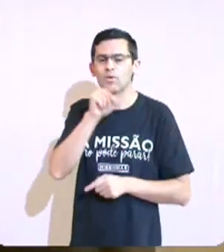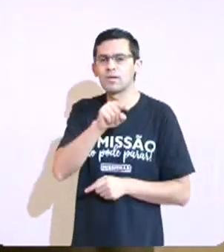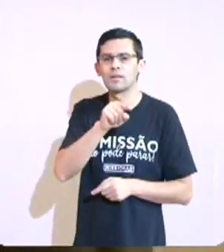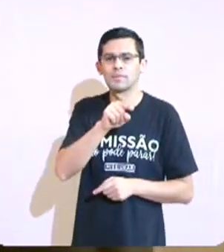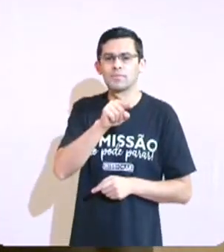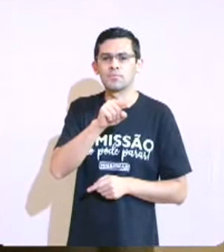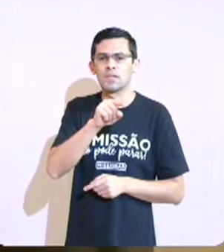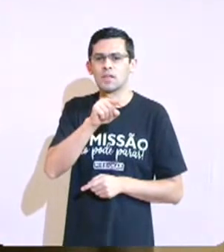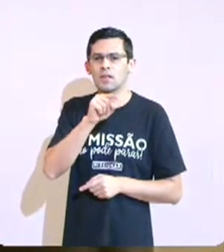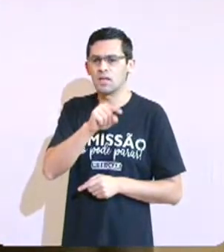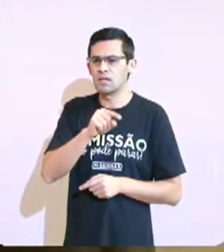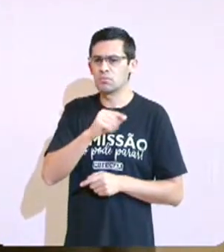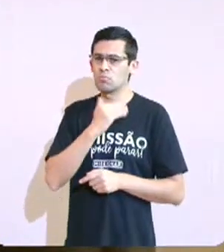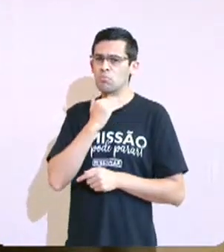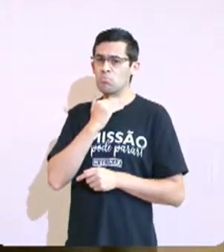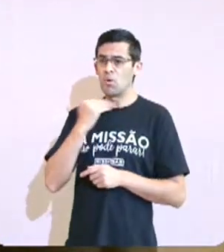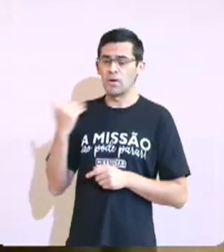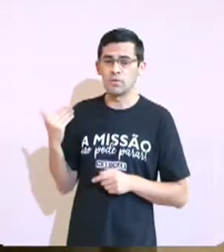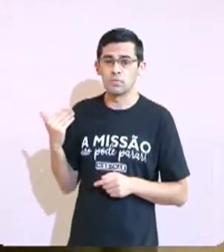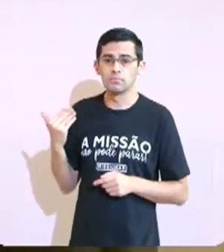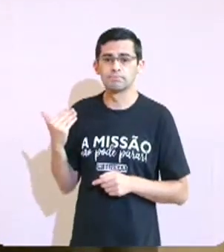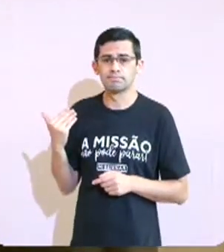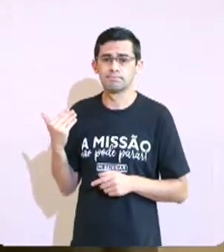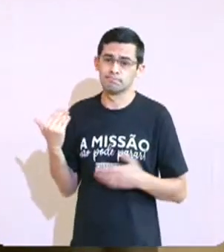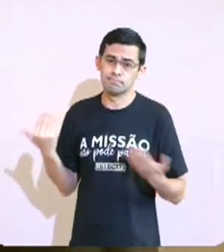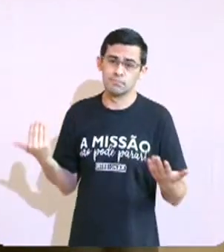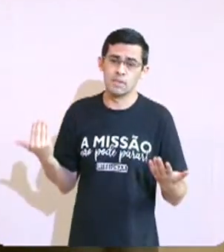livraram de morrer. Ele morreu.